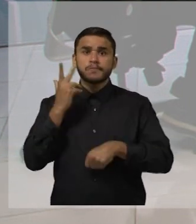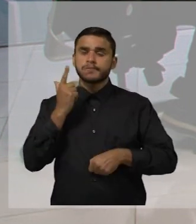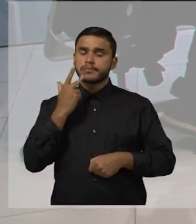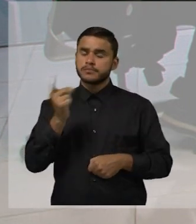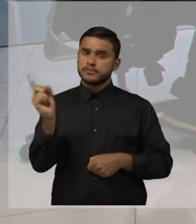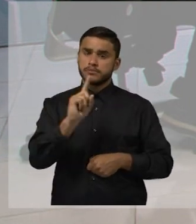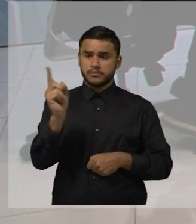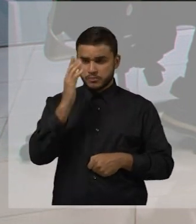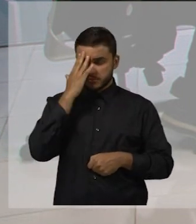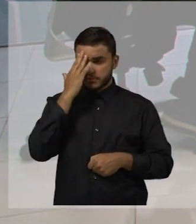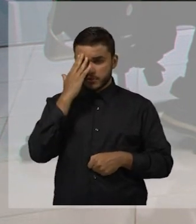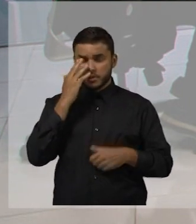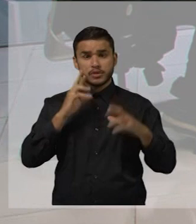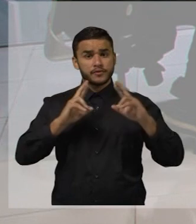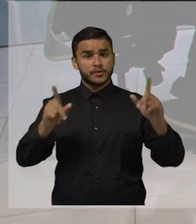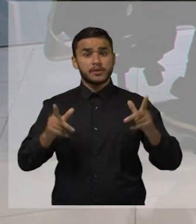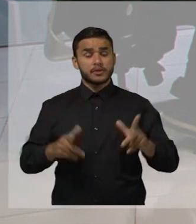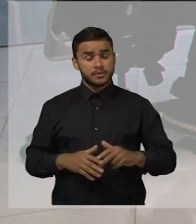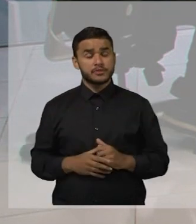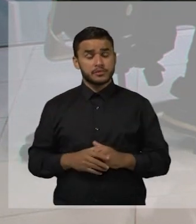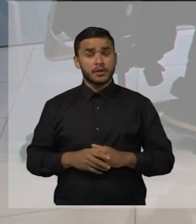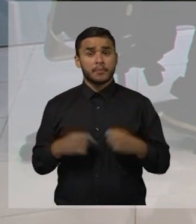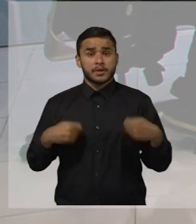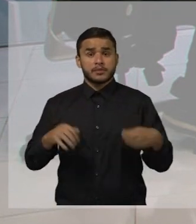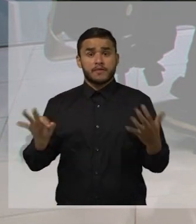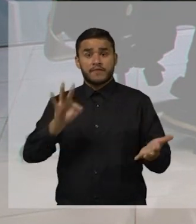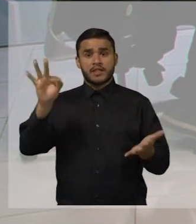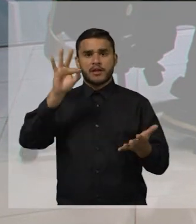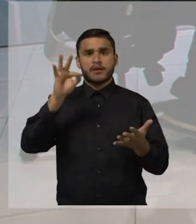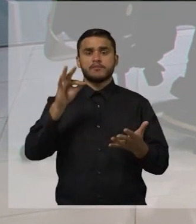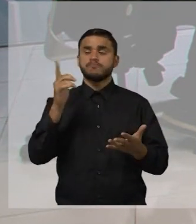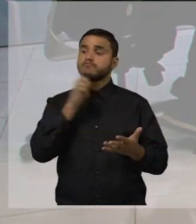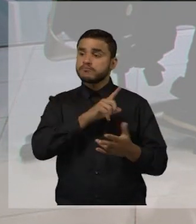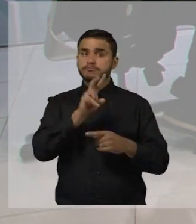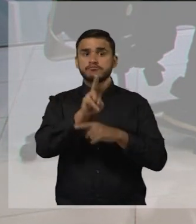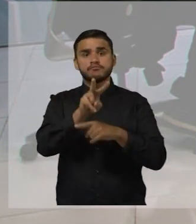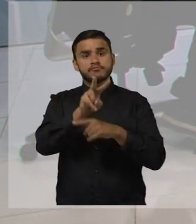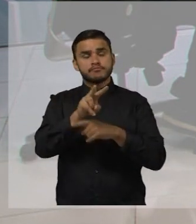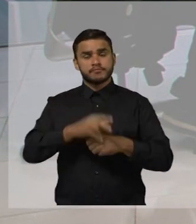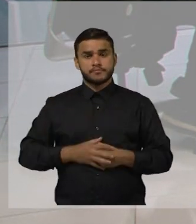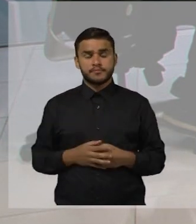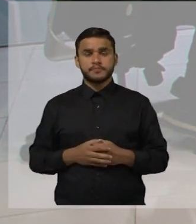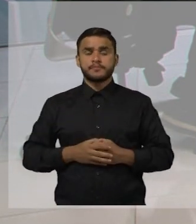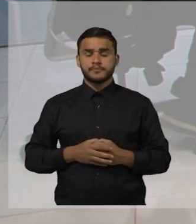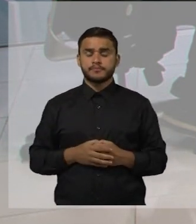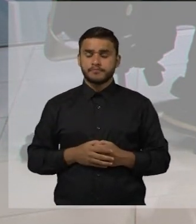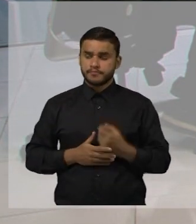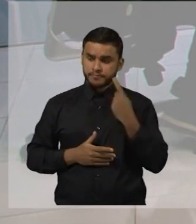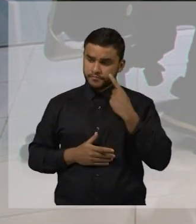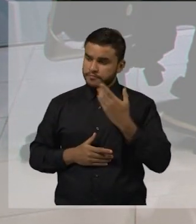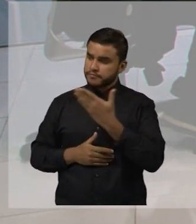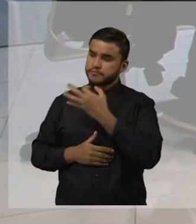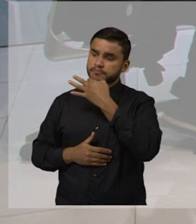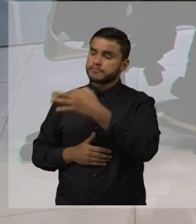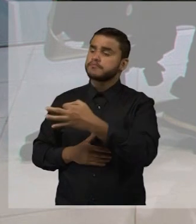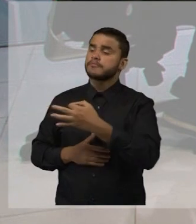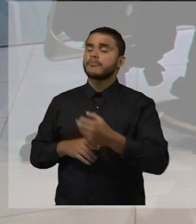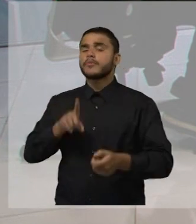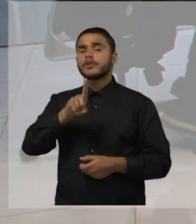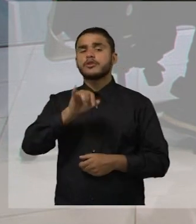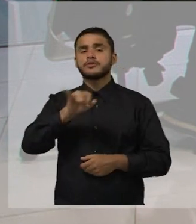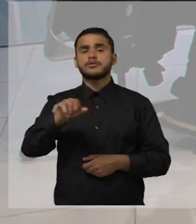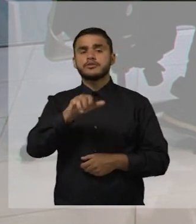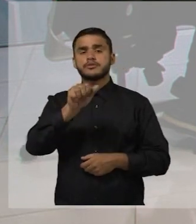onde o regime é diferenciado. Né? Professor Djalma, qual é a sua percepção como um experiente homem da área